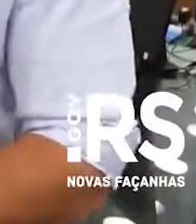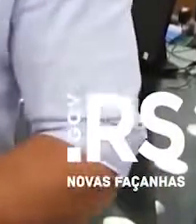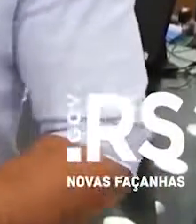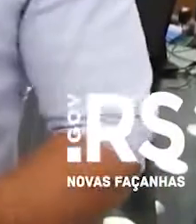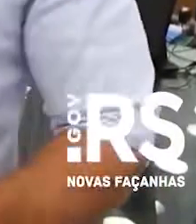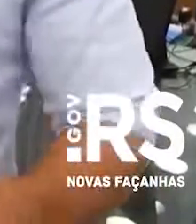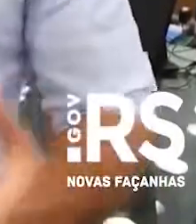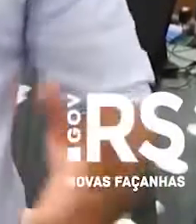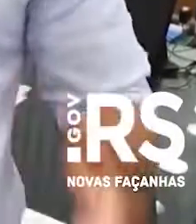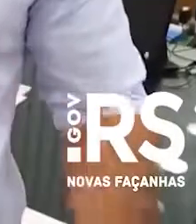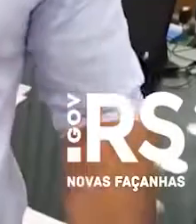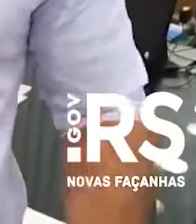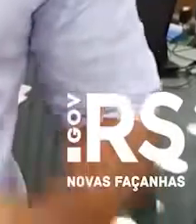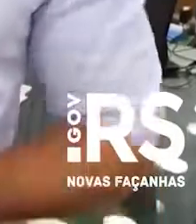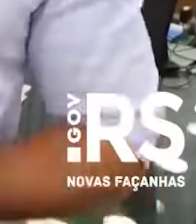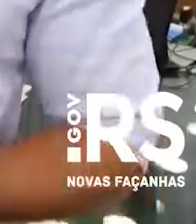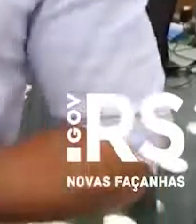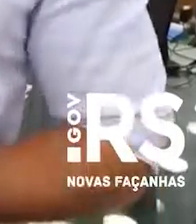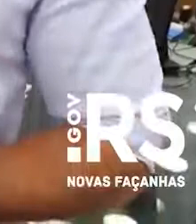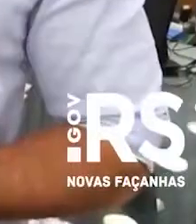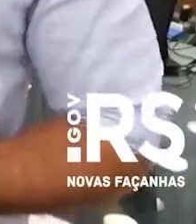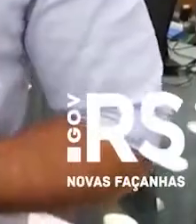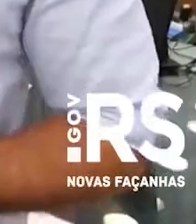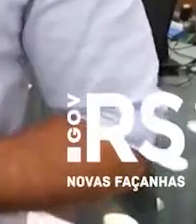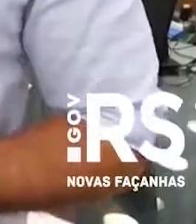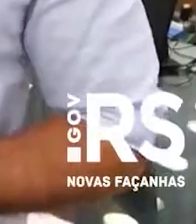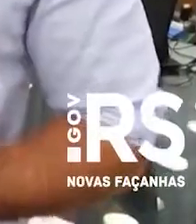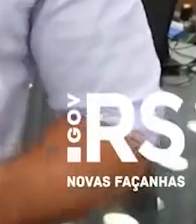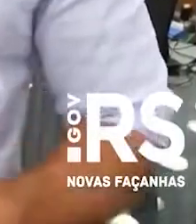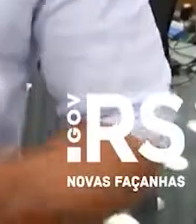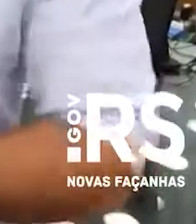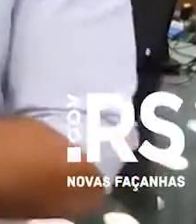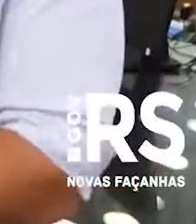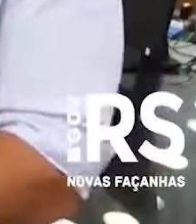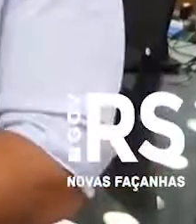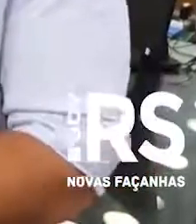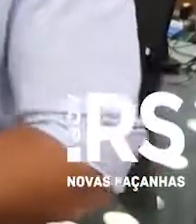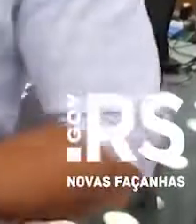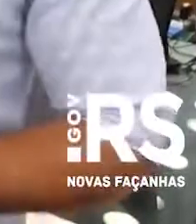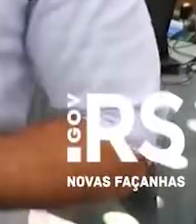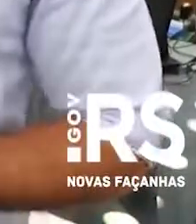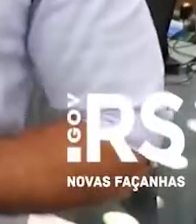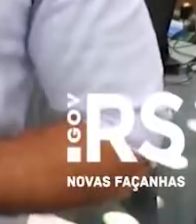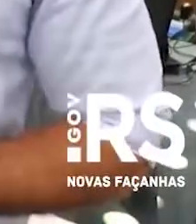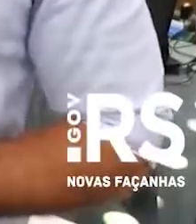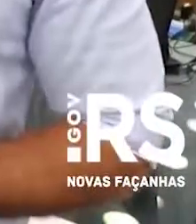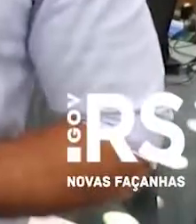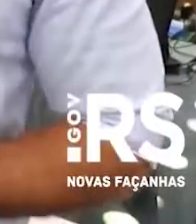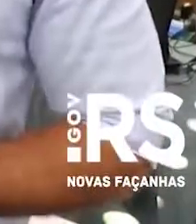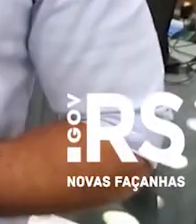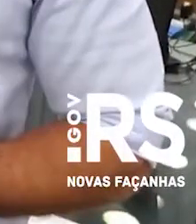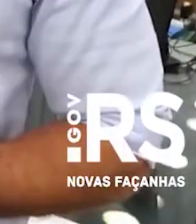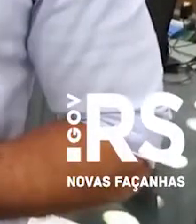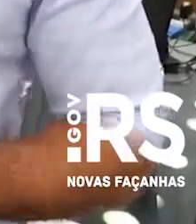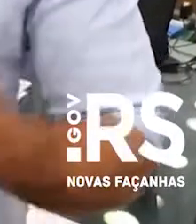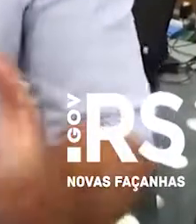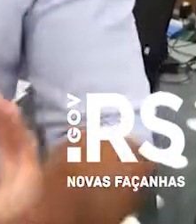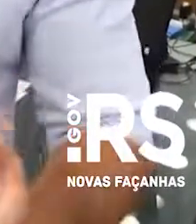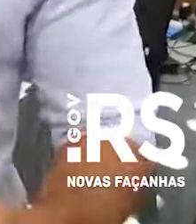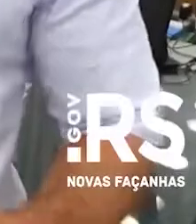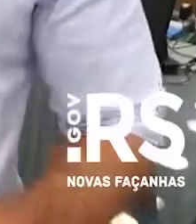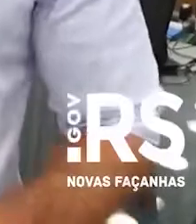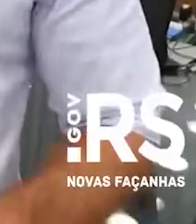desse produto e colocar ali neste formulário, que o Procon vai estar indo até esse comércio